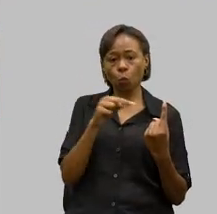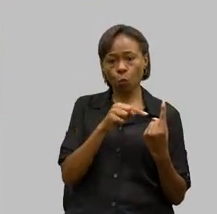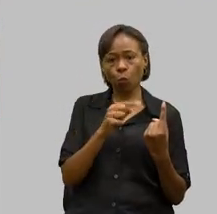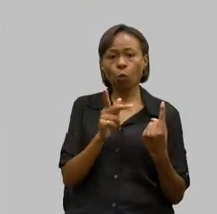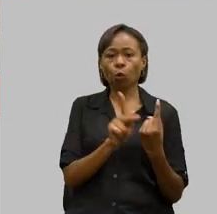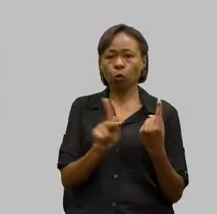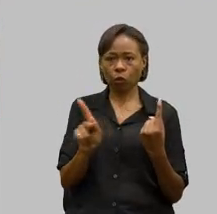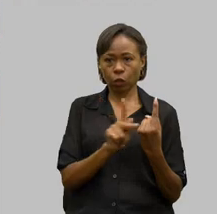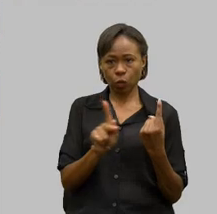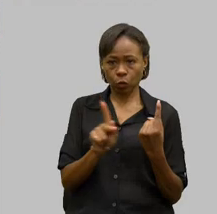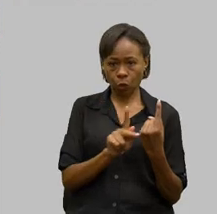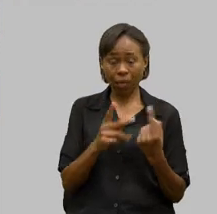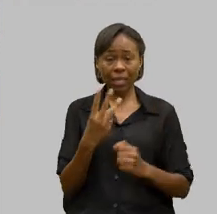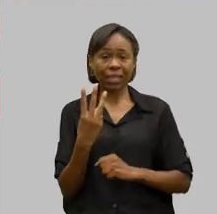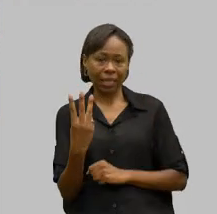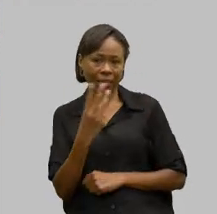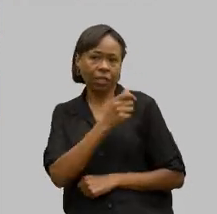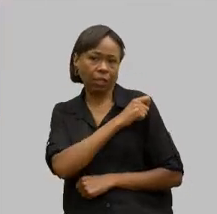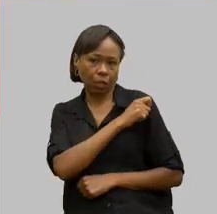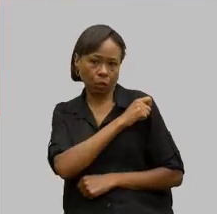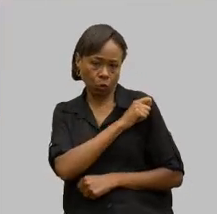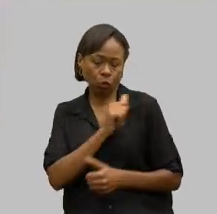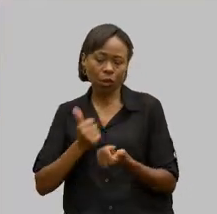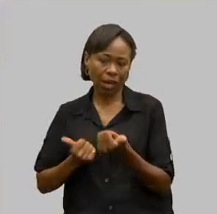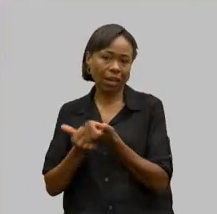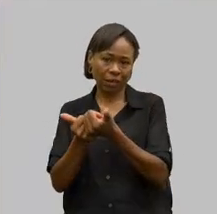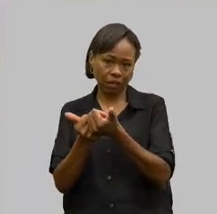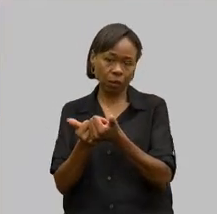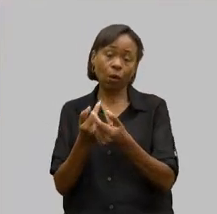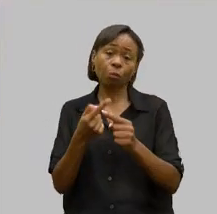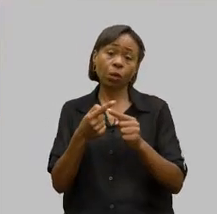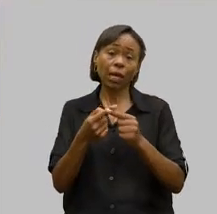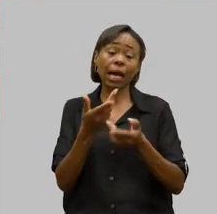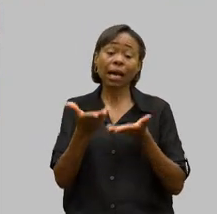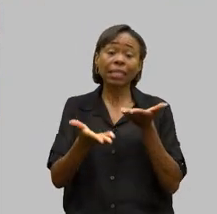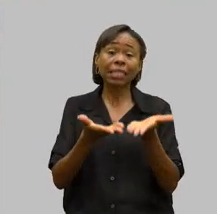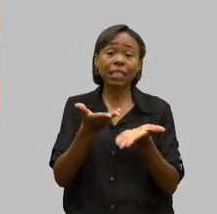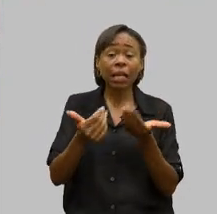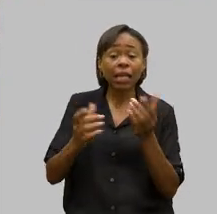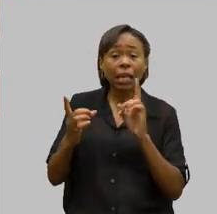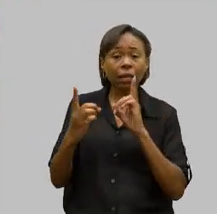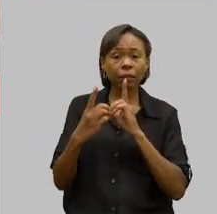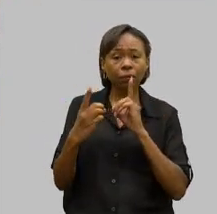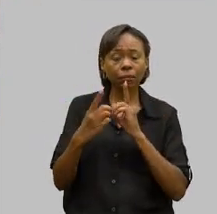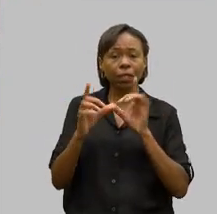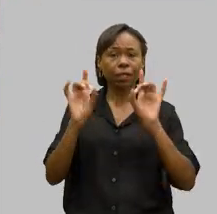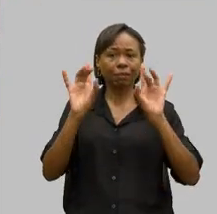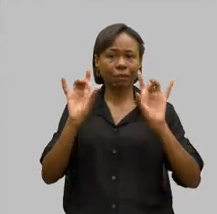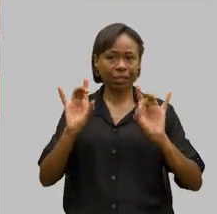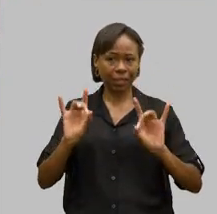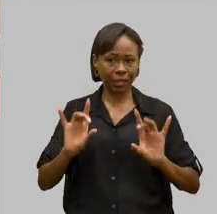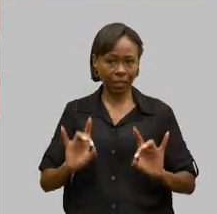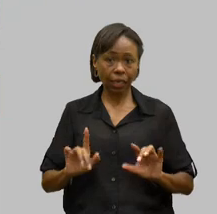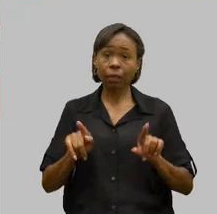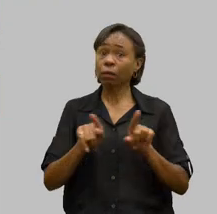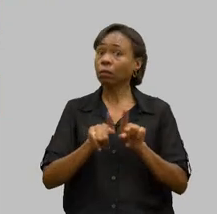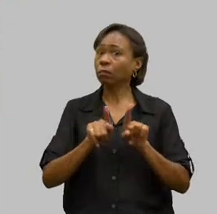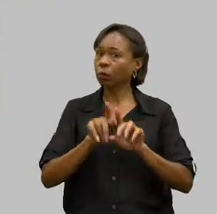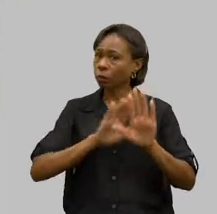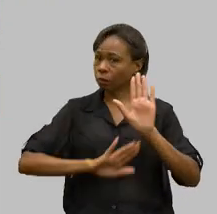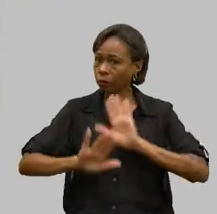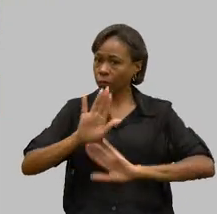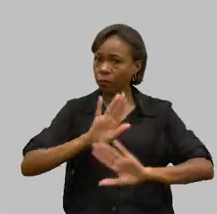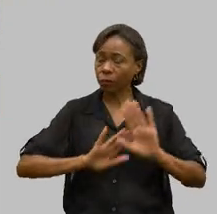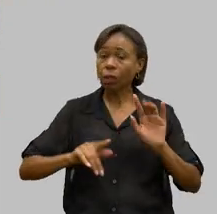pede que aconteça, porque o atendimento é um atendimento especializado. Além disso, também, precisamos de ter cuidado que alguns têm